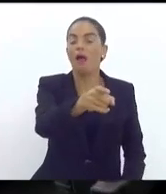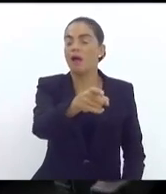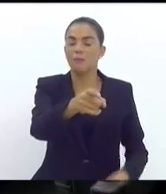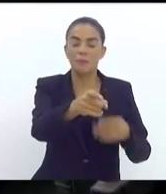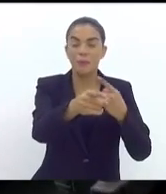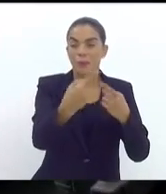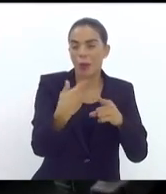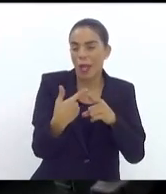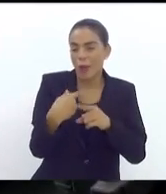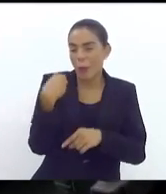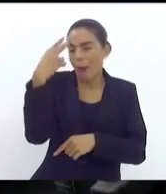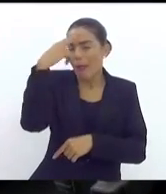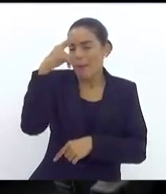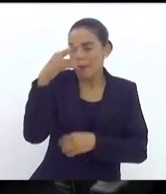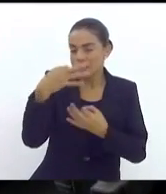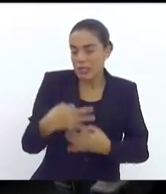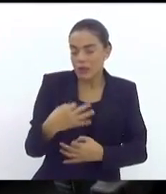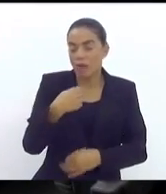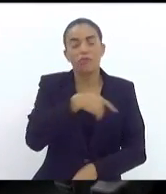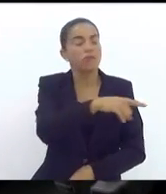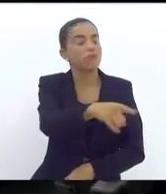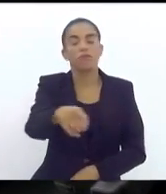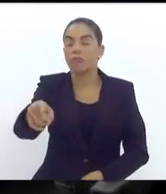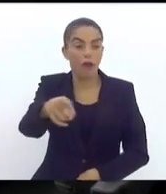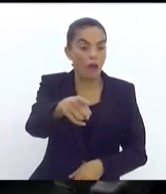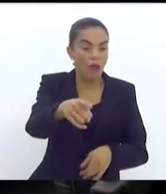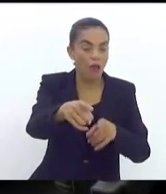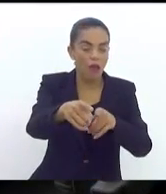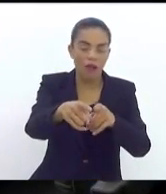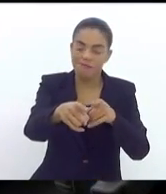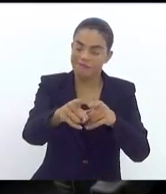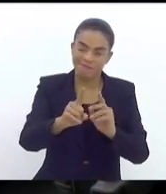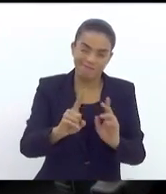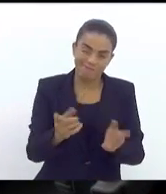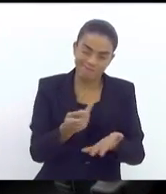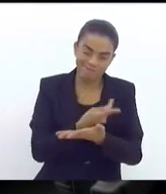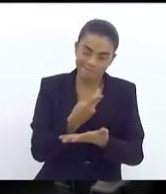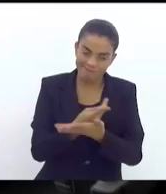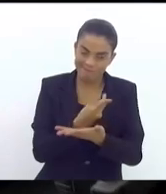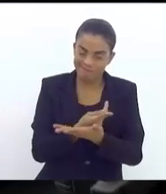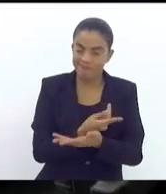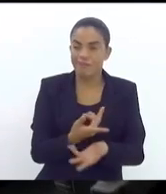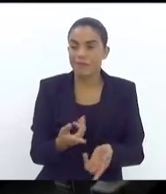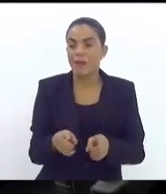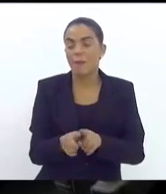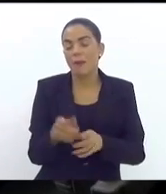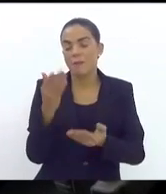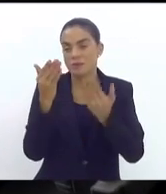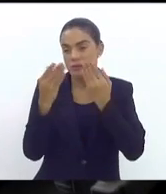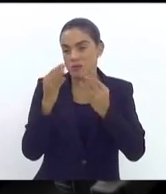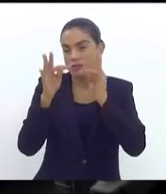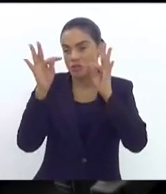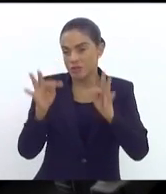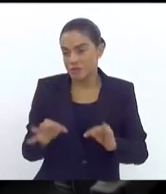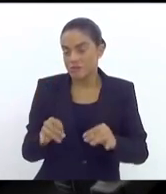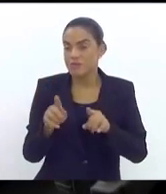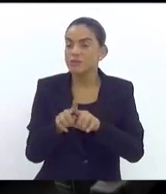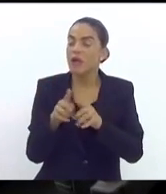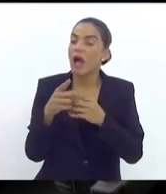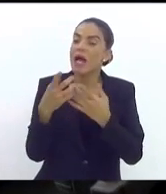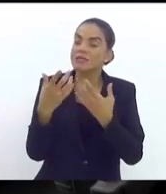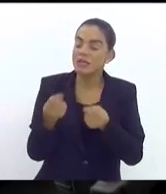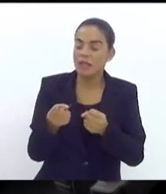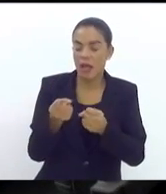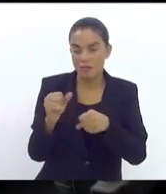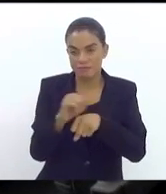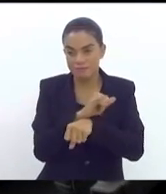lembre se aquele rosto é o rosto que está em sua memória. A psicologia do testemunho também recomenda a adoção do procedimento